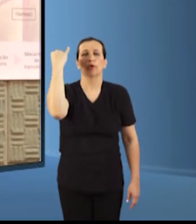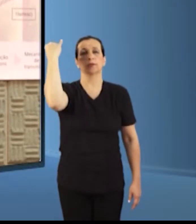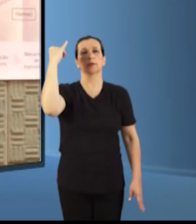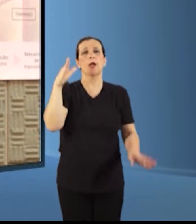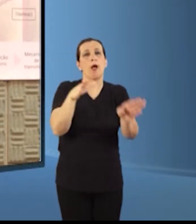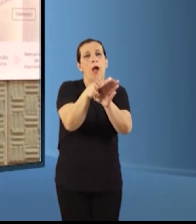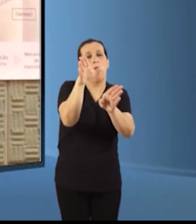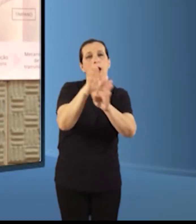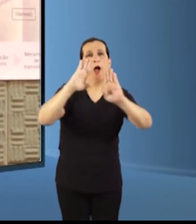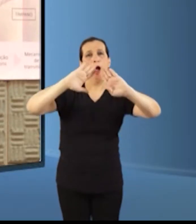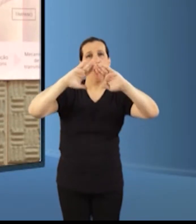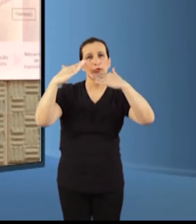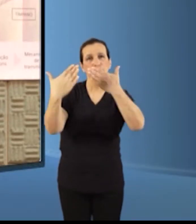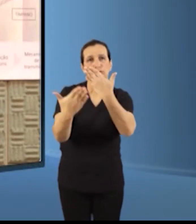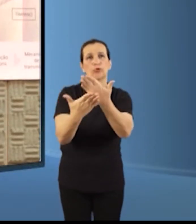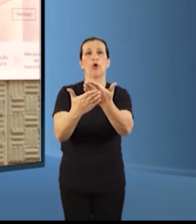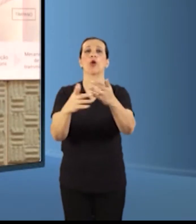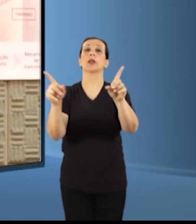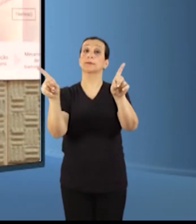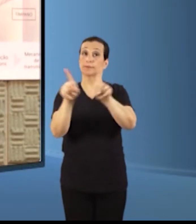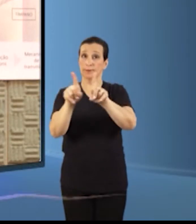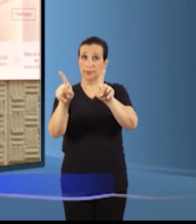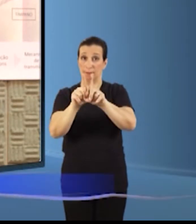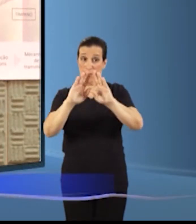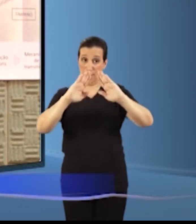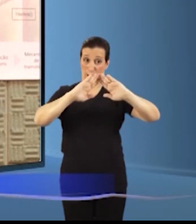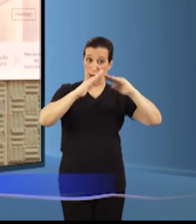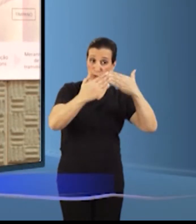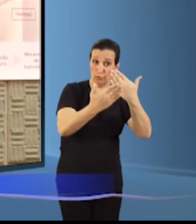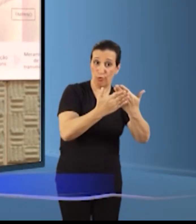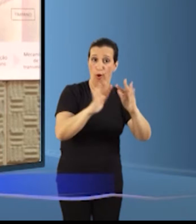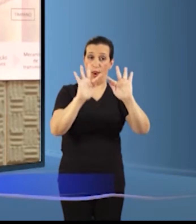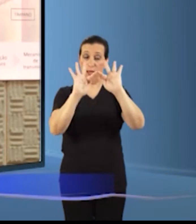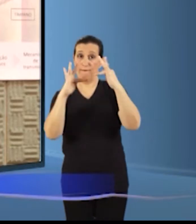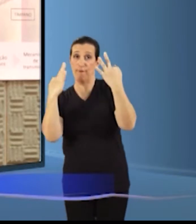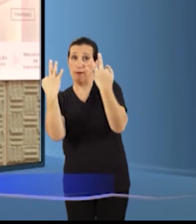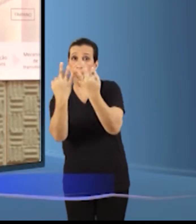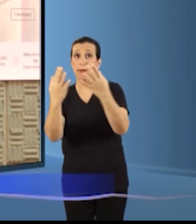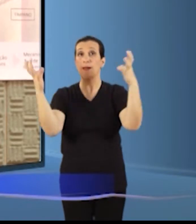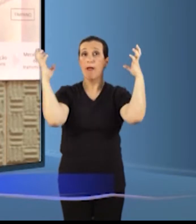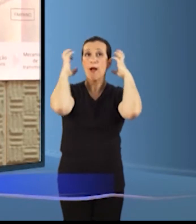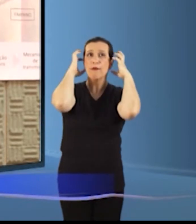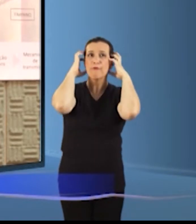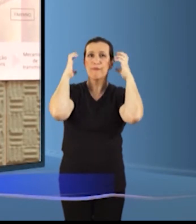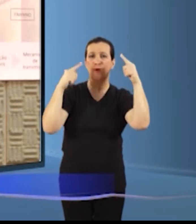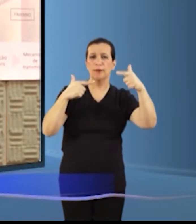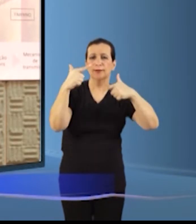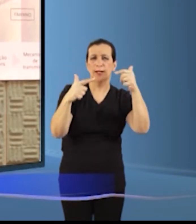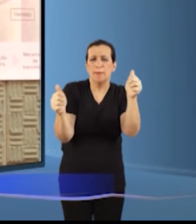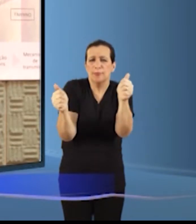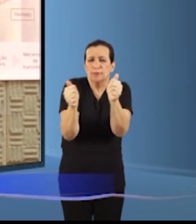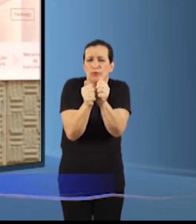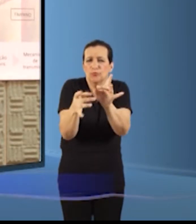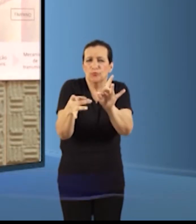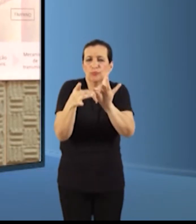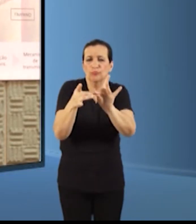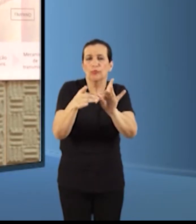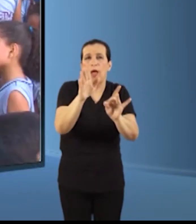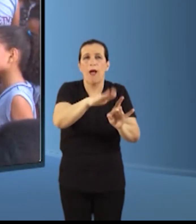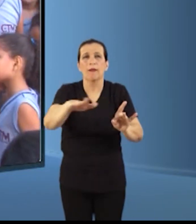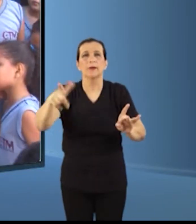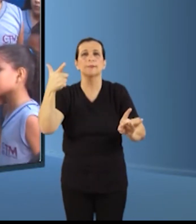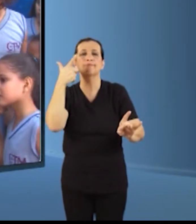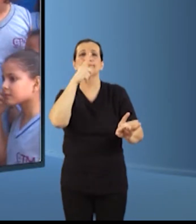É de suma importância a orientação que damos às escolas, porque quando a escola, a família e a fonoaudióloga trabalham mais próximo,